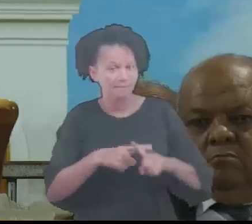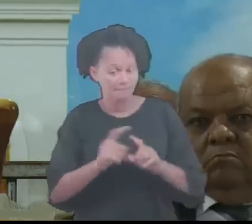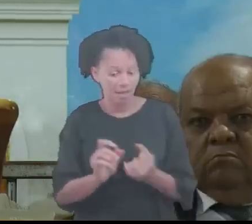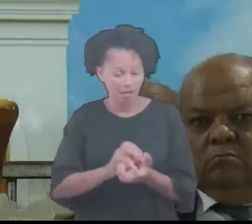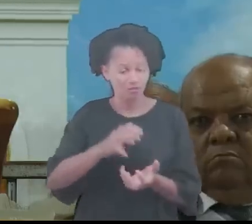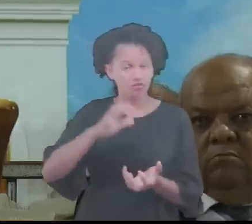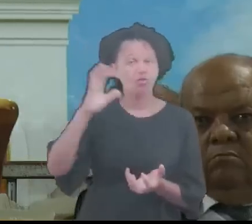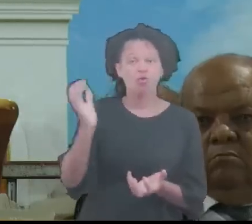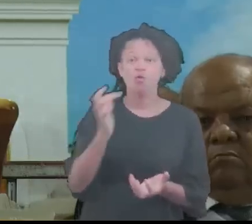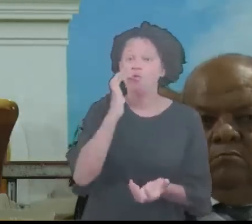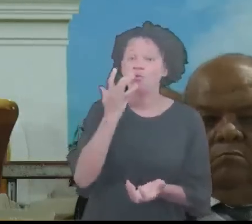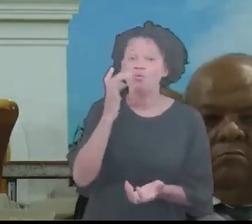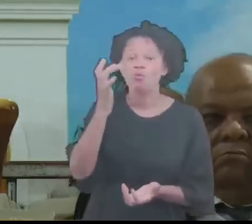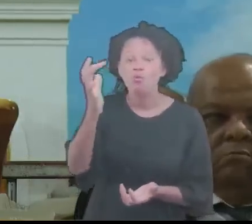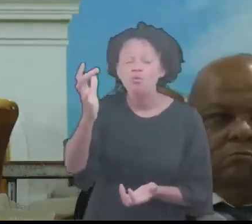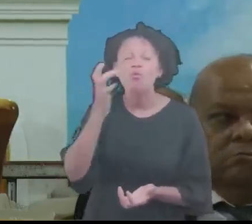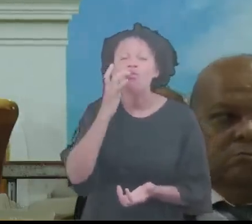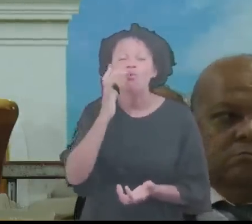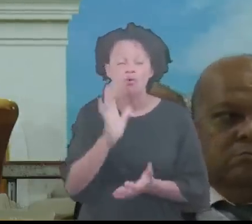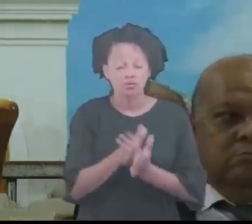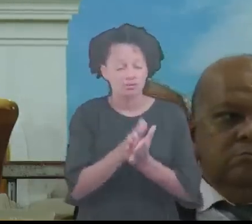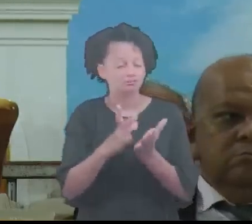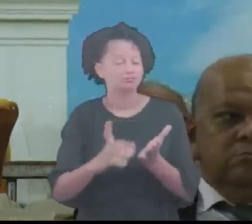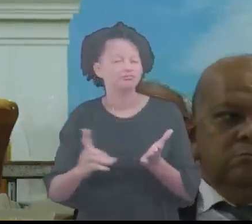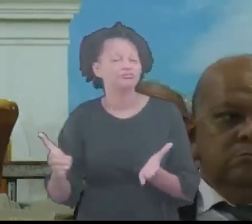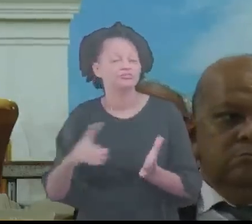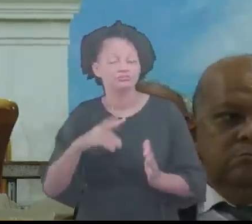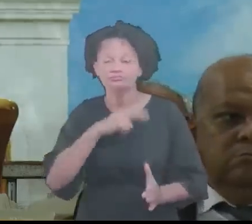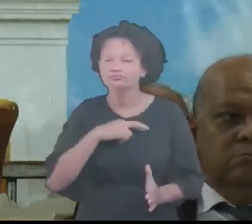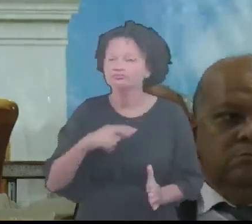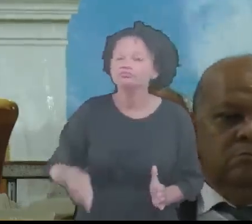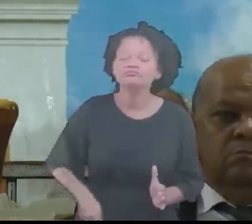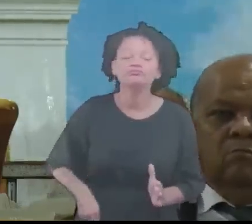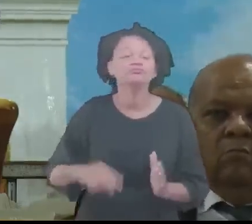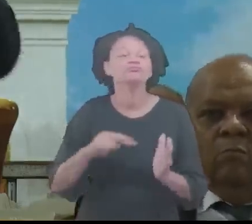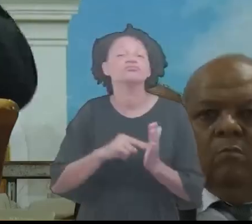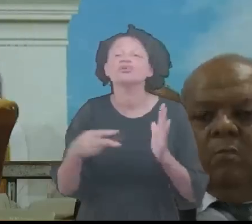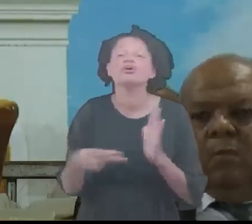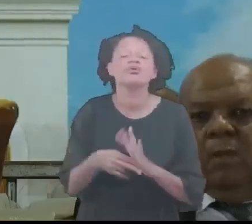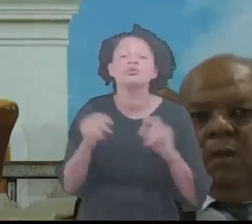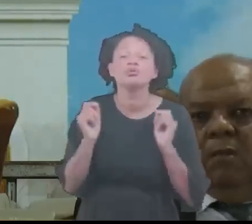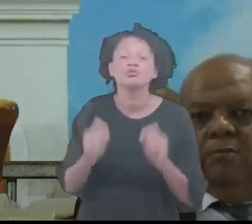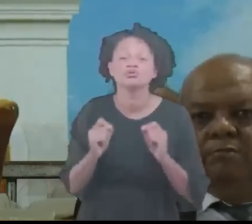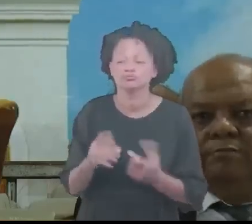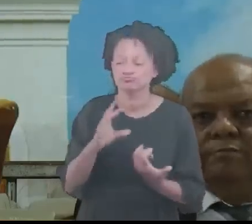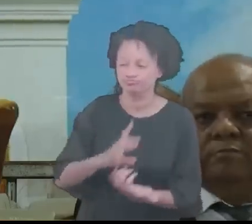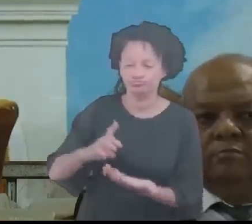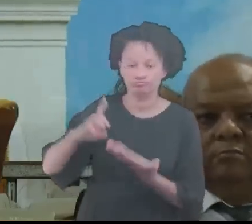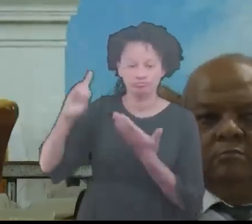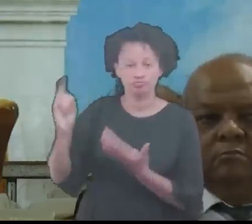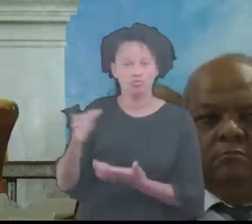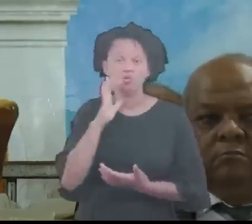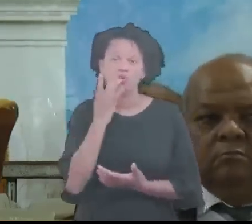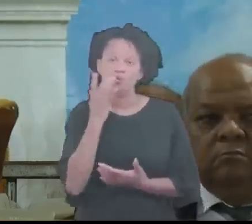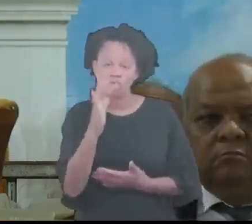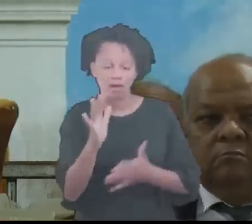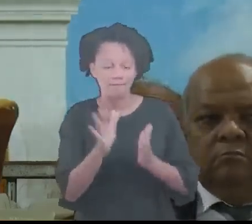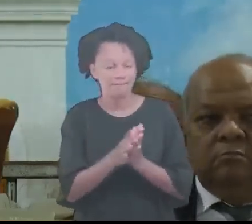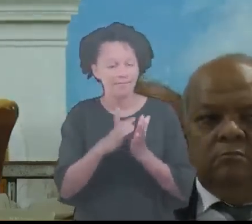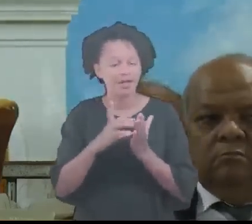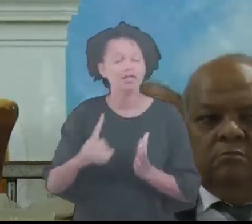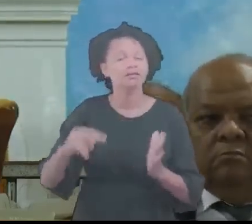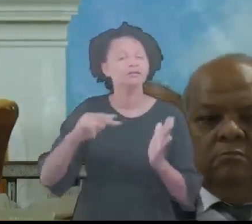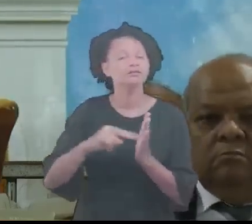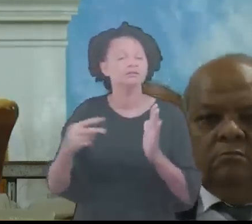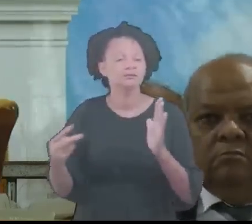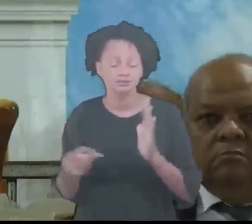ouro. O ouro na Bíblia representa a divindade. O ouro na Bíblia representa